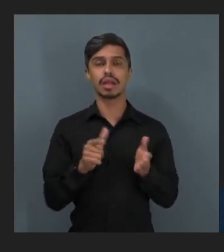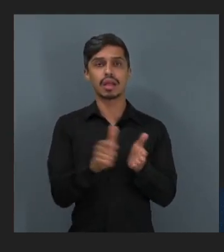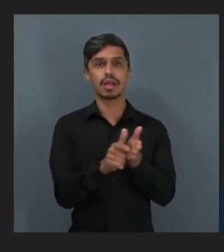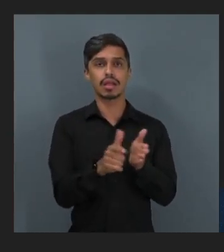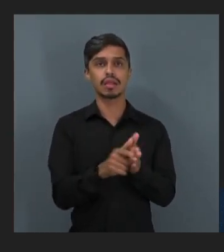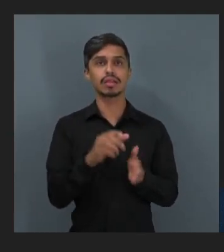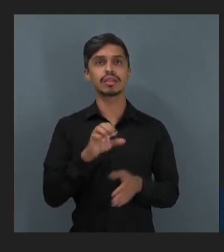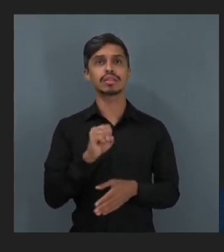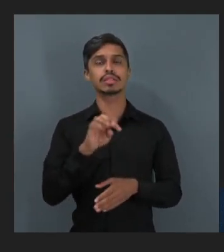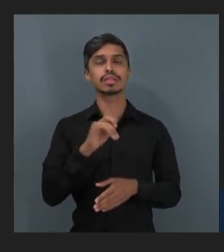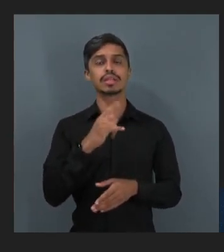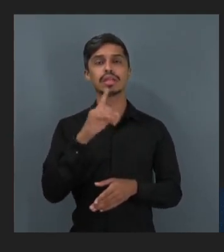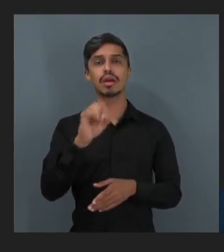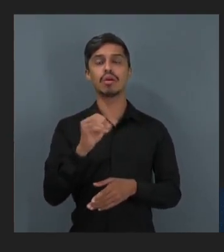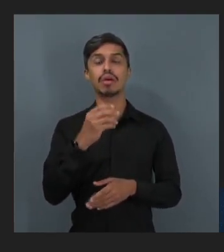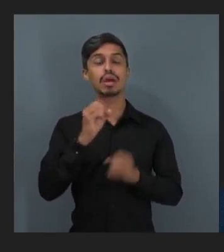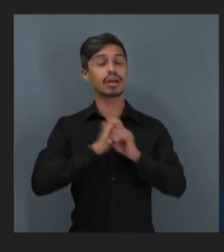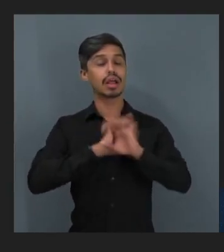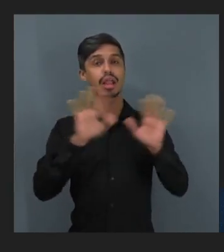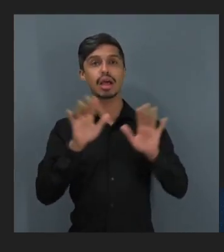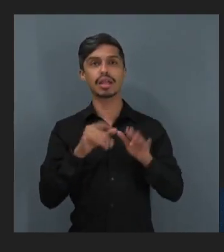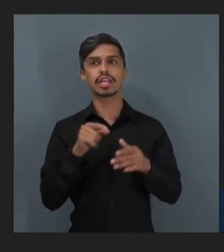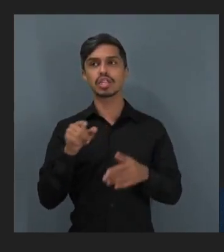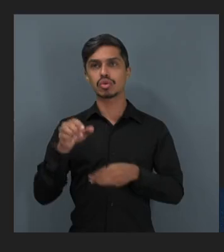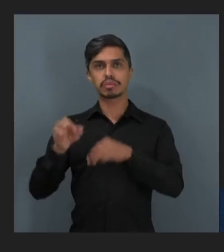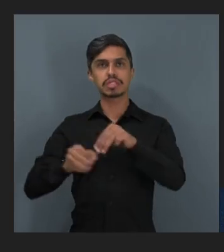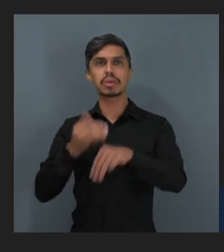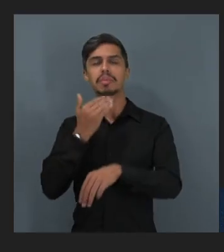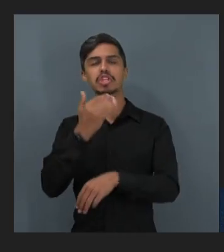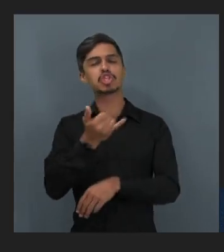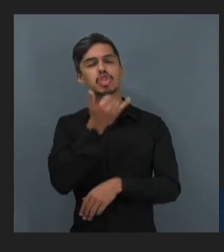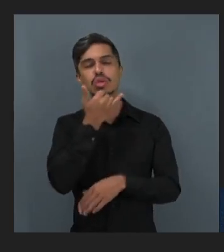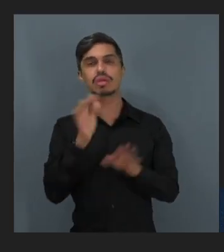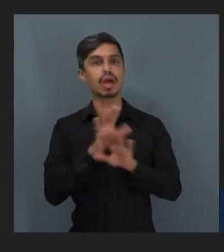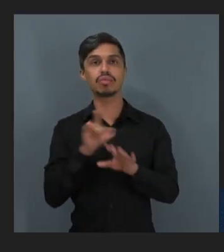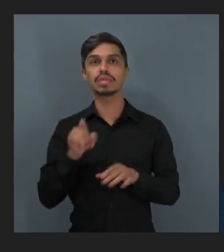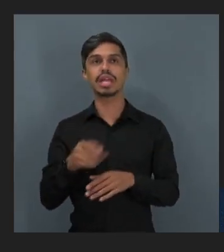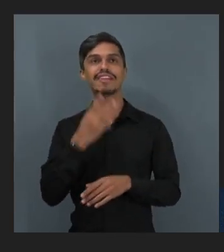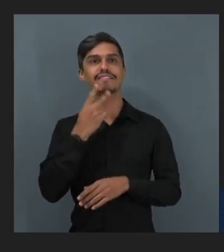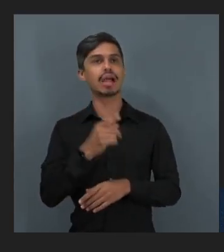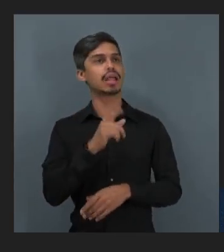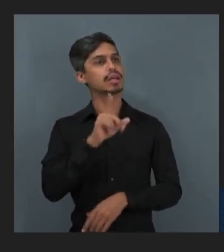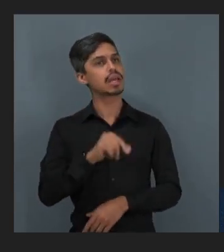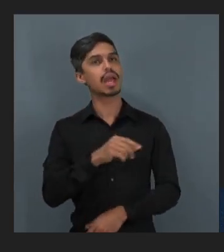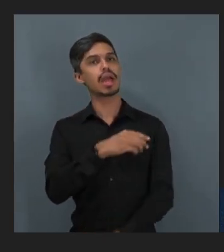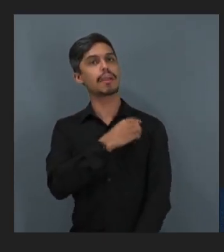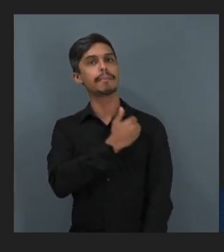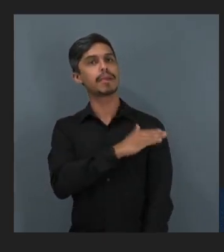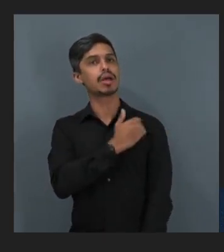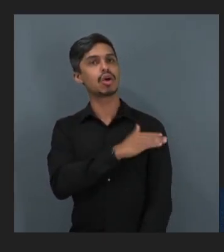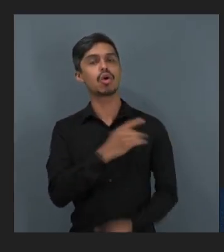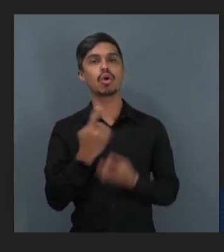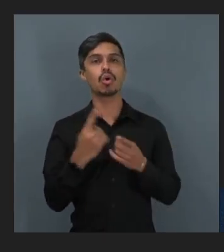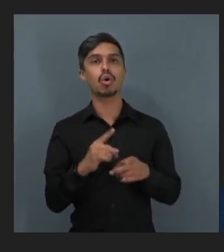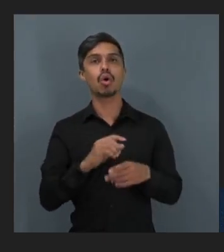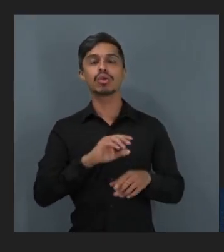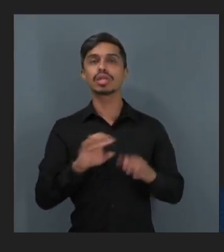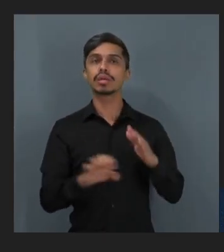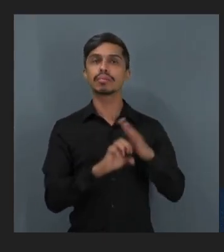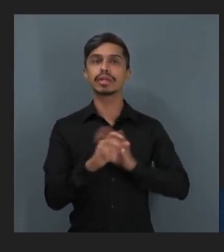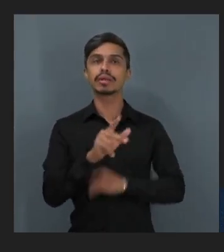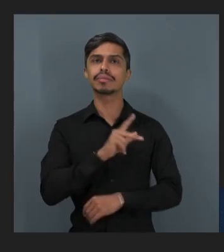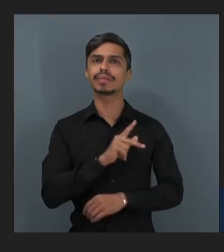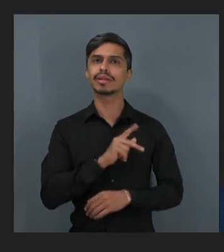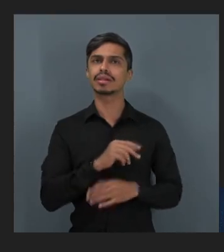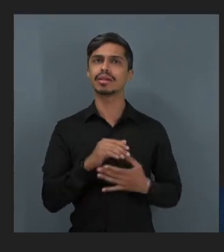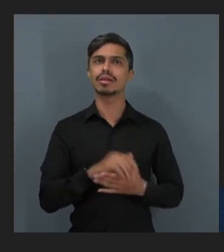de pedir desculpa ao povo brasileiro, o ministro diz que isso é preconceito contra a iniciativa privada.